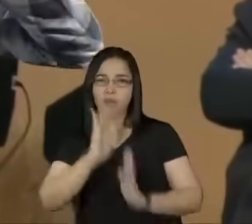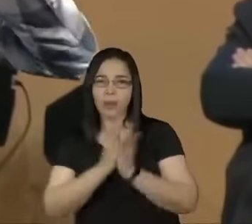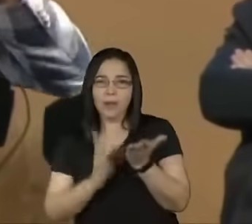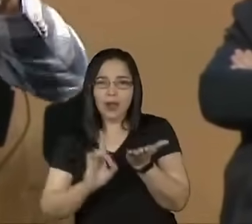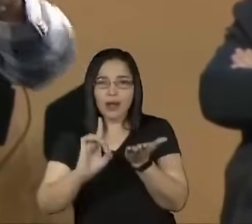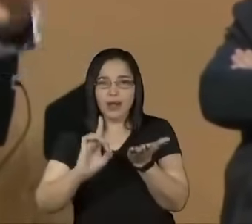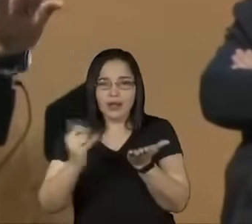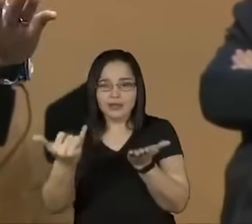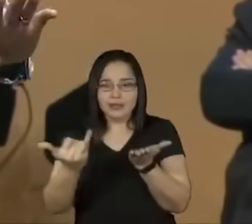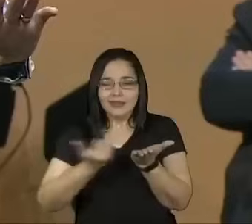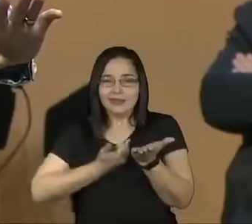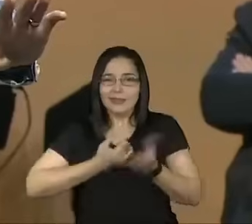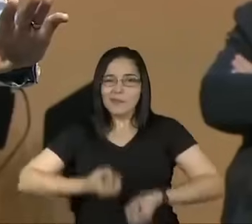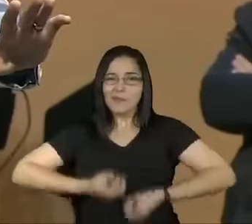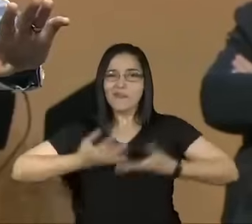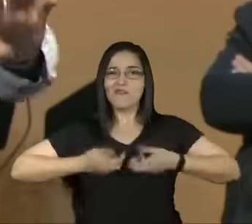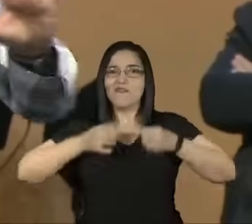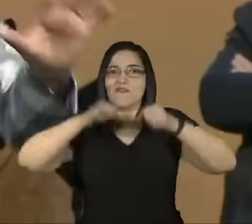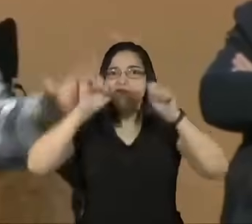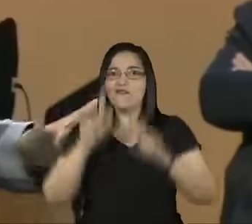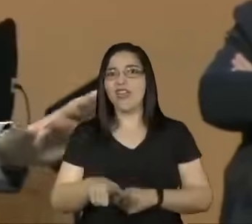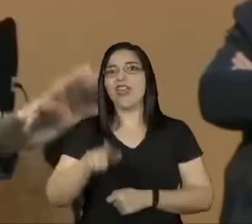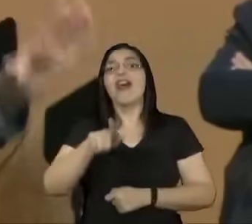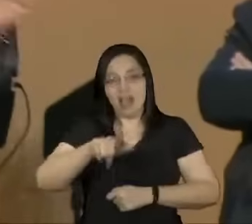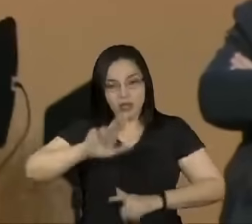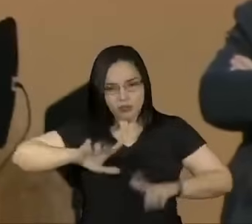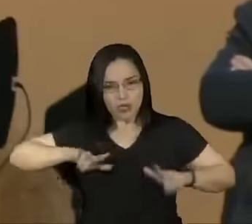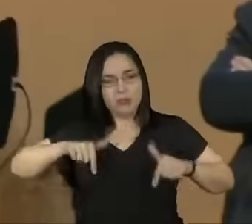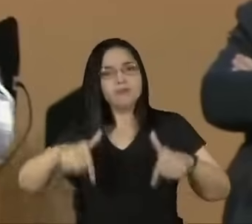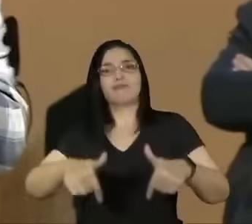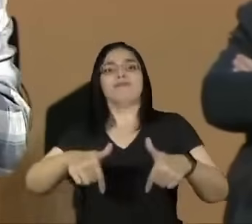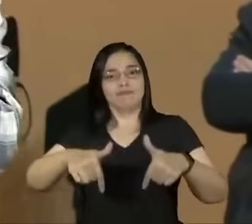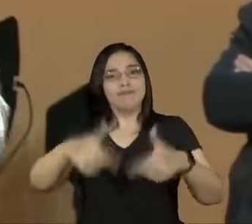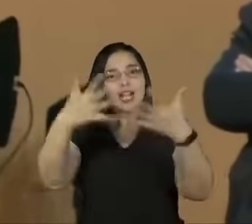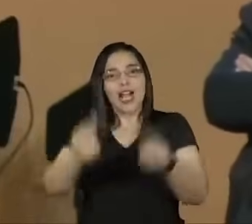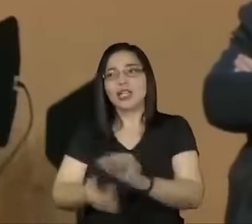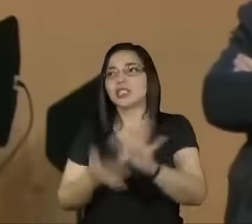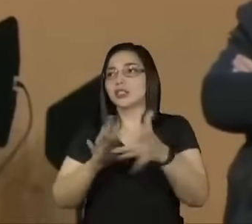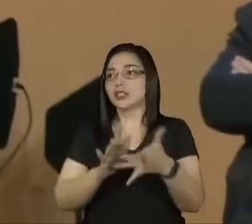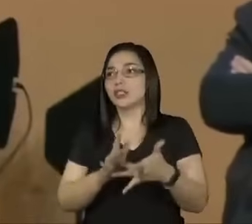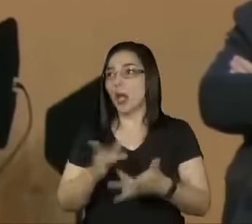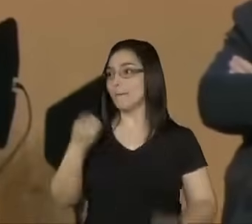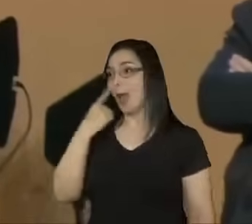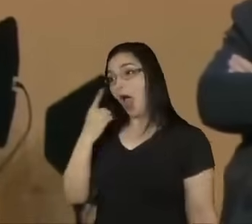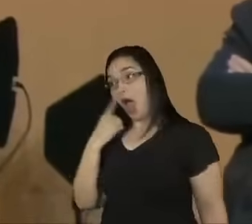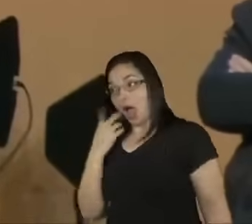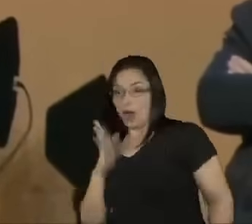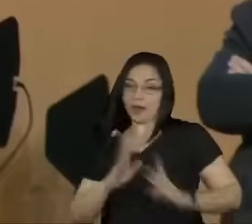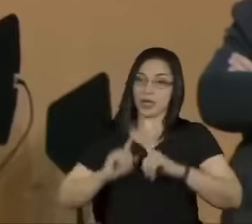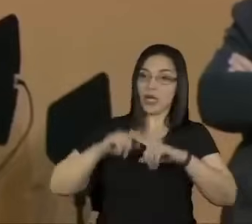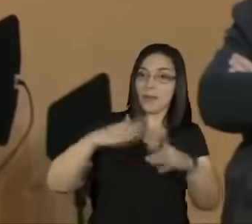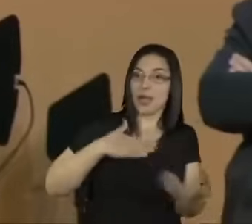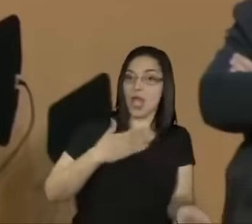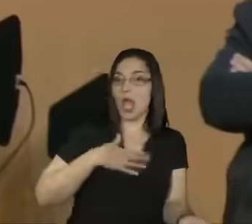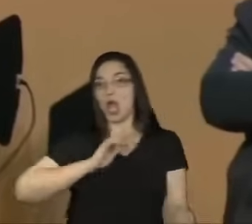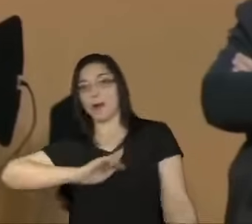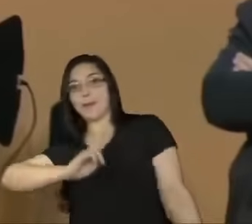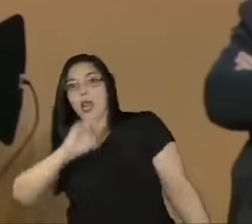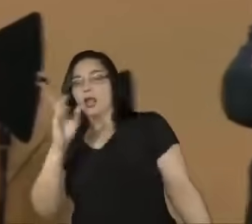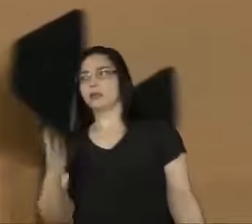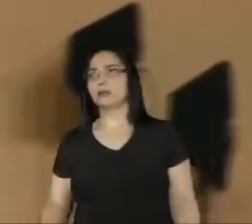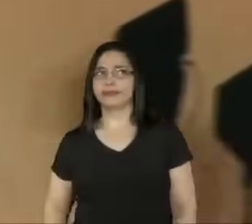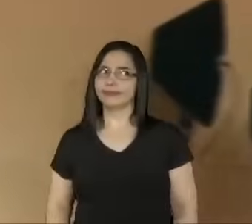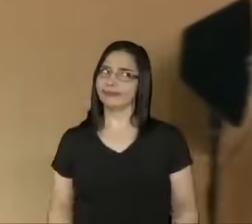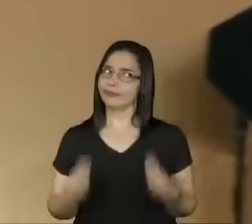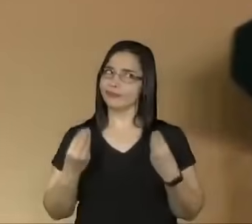e a palavra produz fé e a pessoa se converte não F Olha porque a minha igreja porque a minha religião pelo